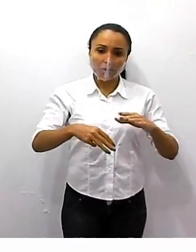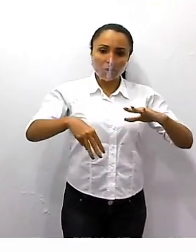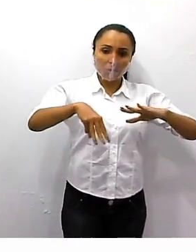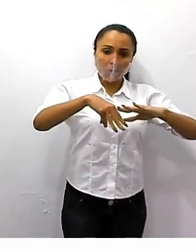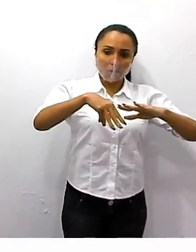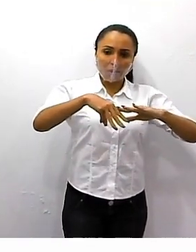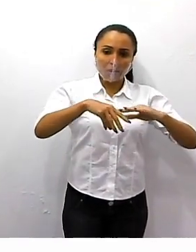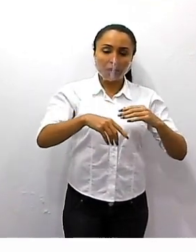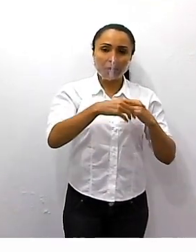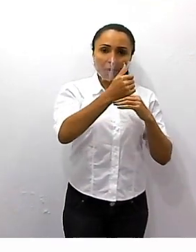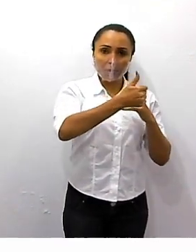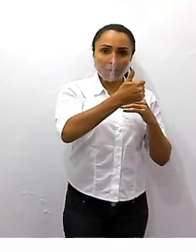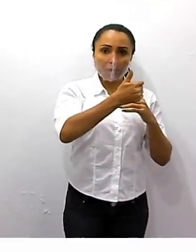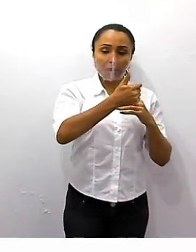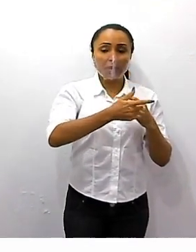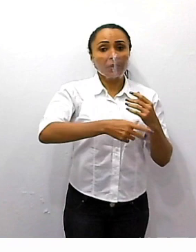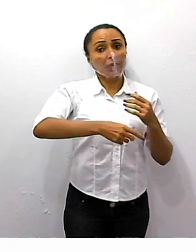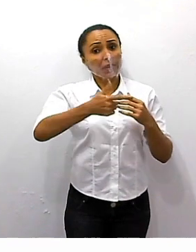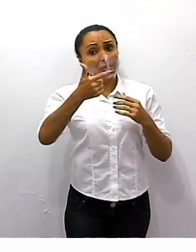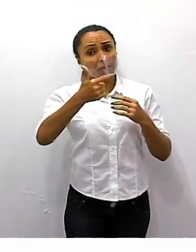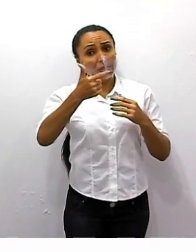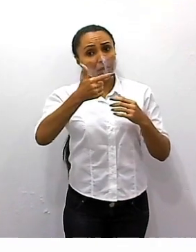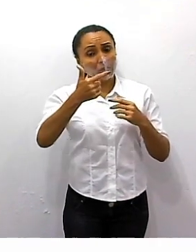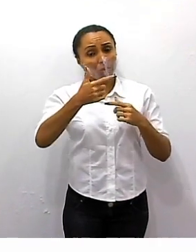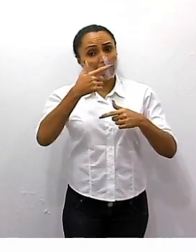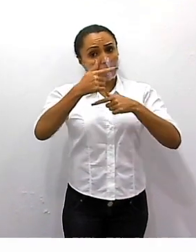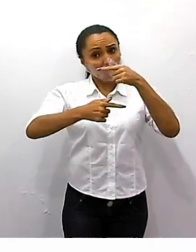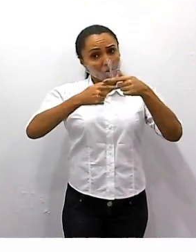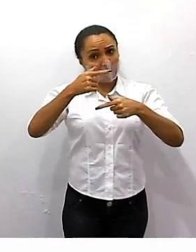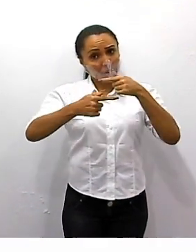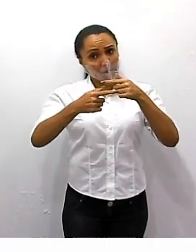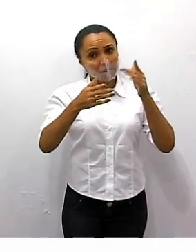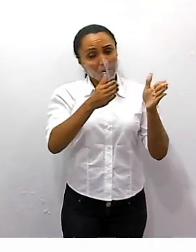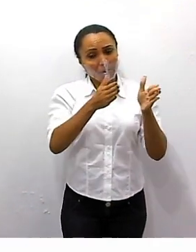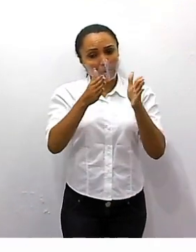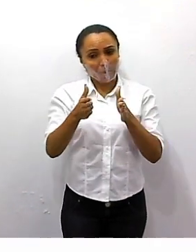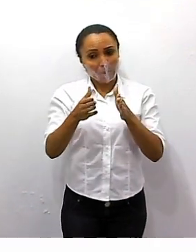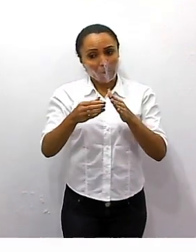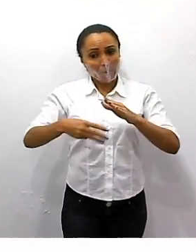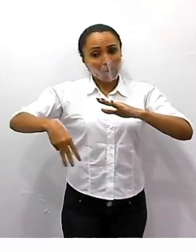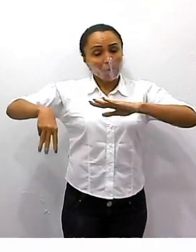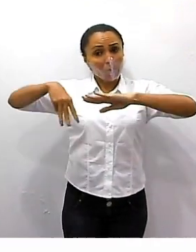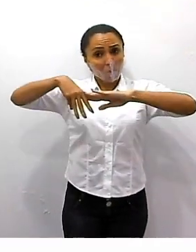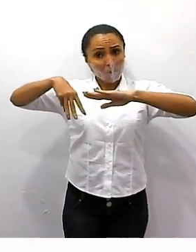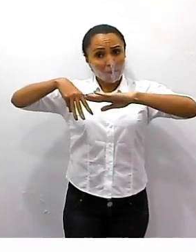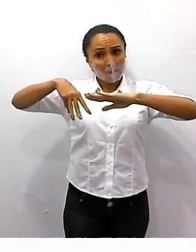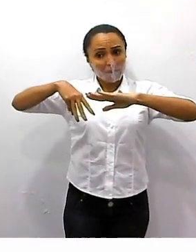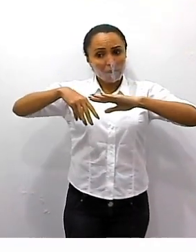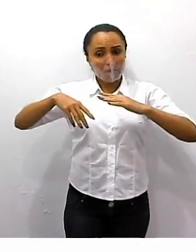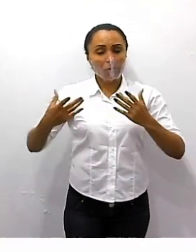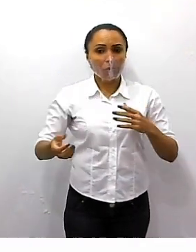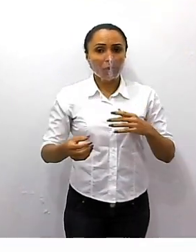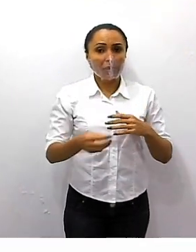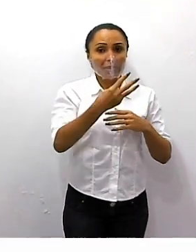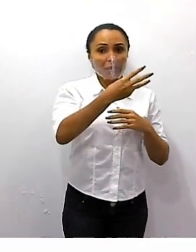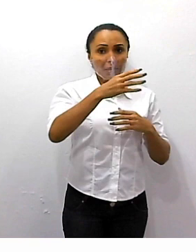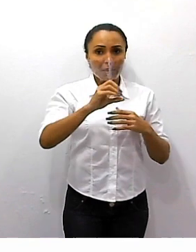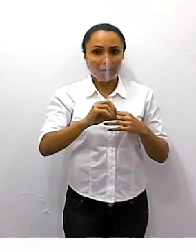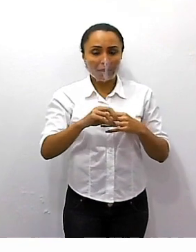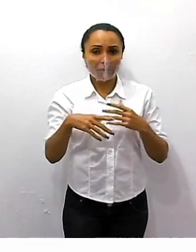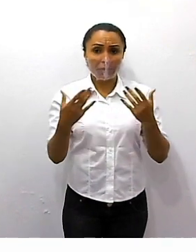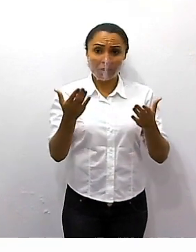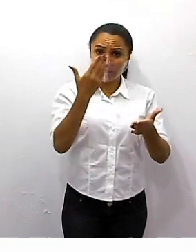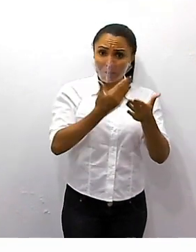da primeira geração, nós vamos para a segunda fase, né? Se você perdeu essas aulas, vai lá no canal do Educa